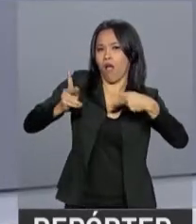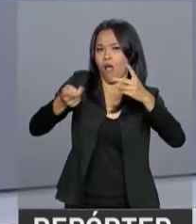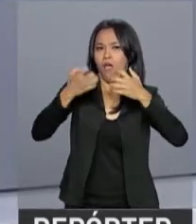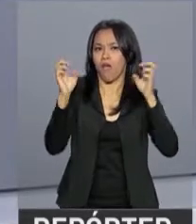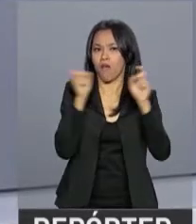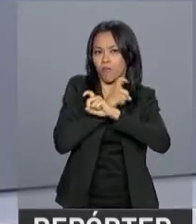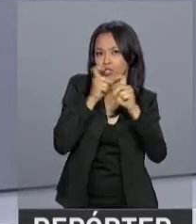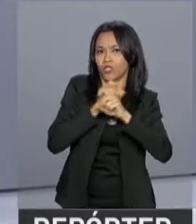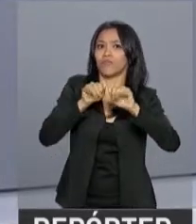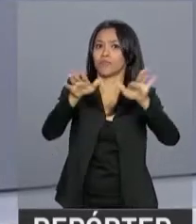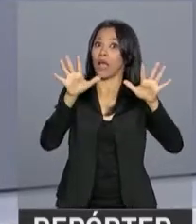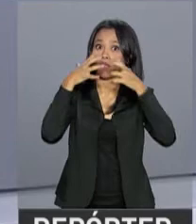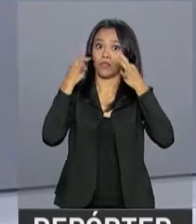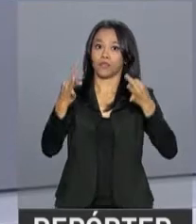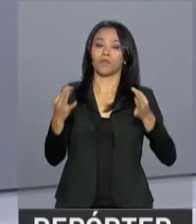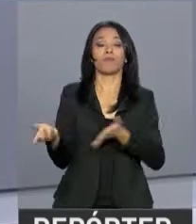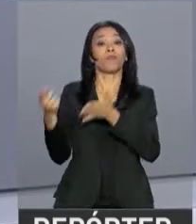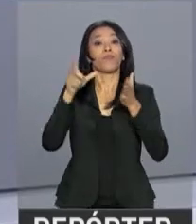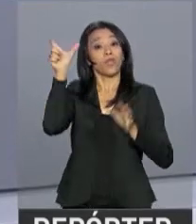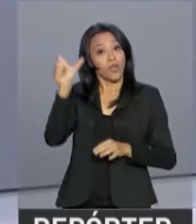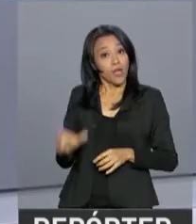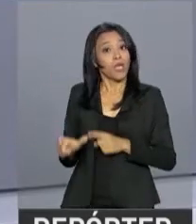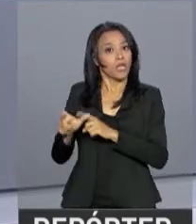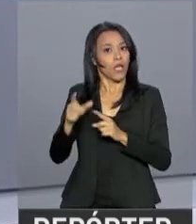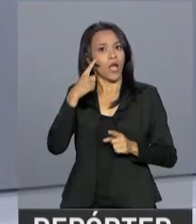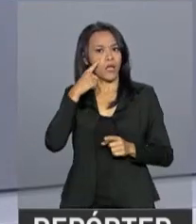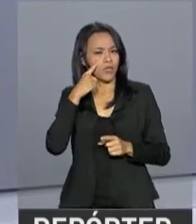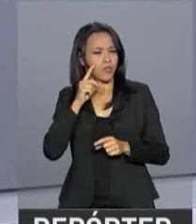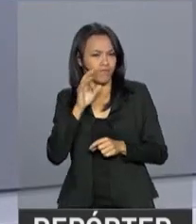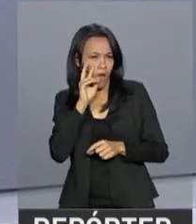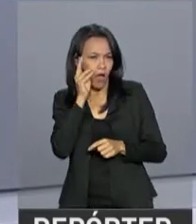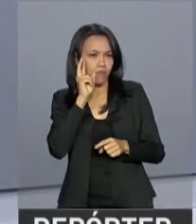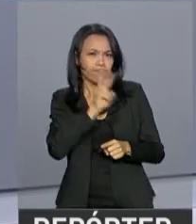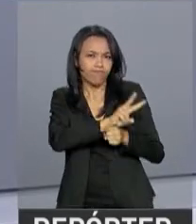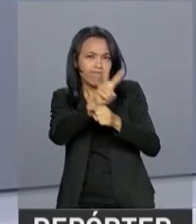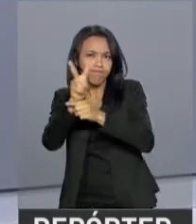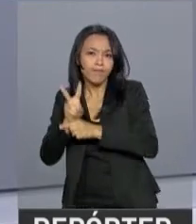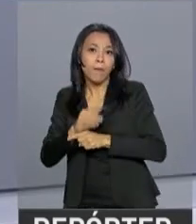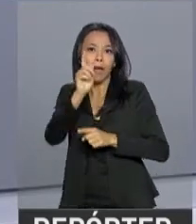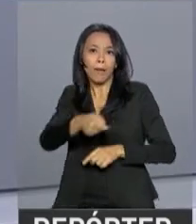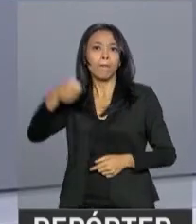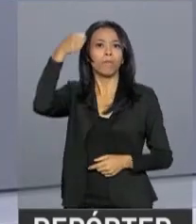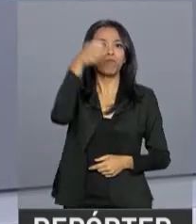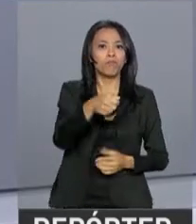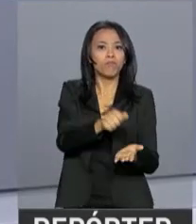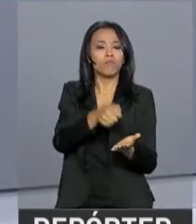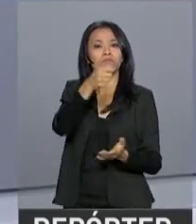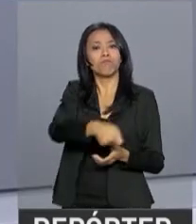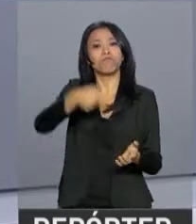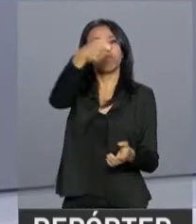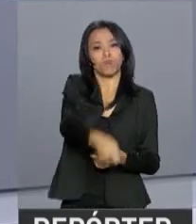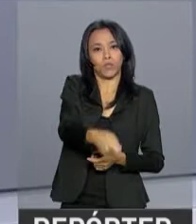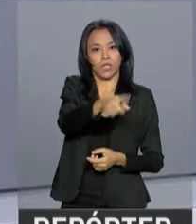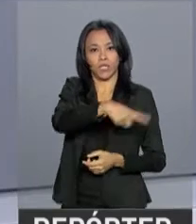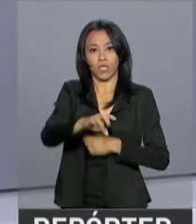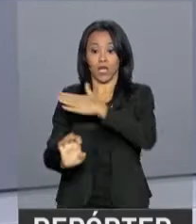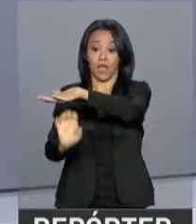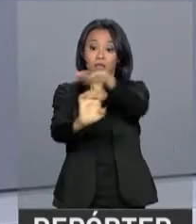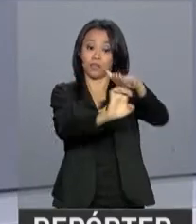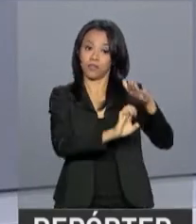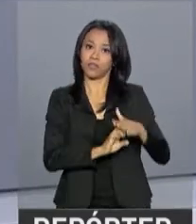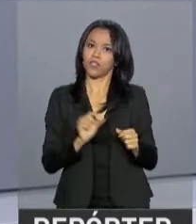que o governo segue atento e buscando todas as medidas cabíveis para punir os empresários responsáveis pela prática de locaute